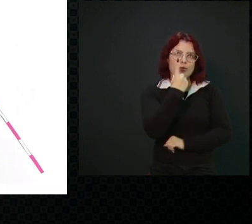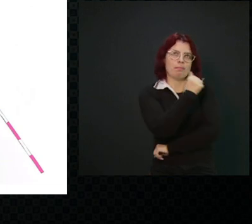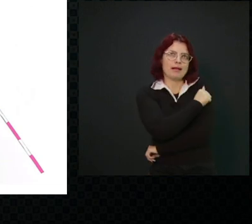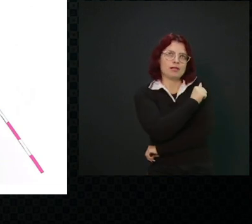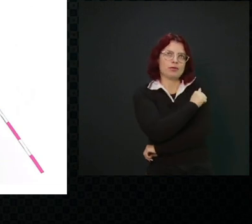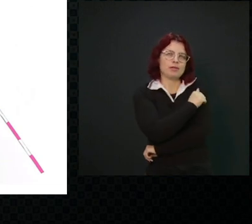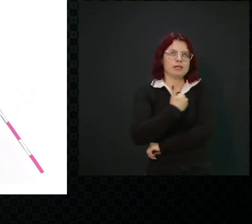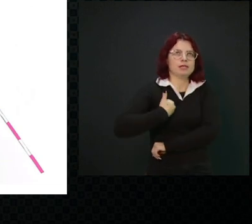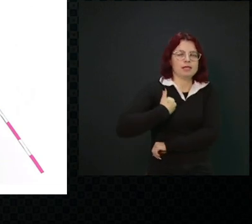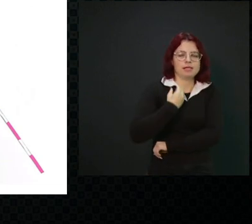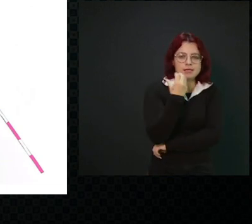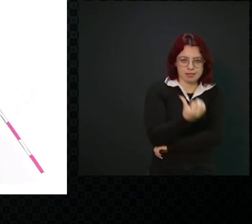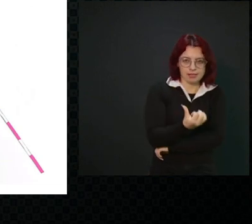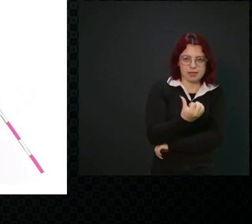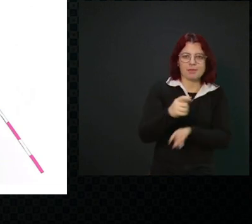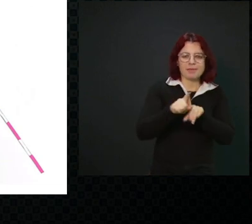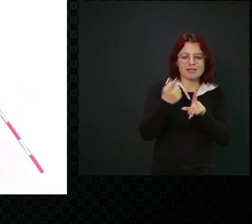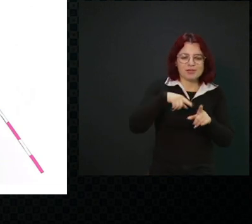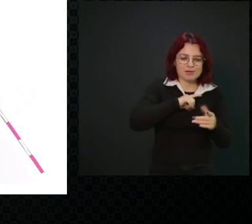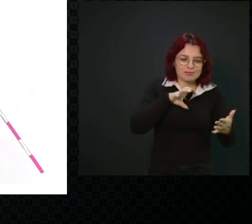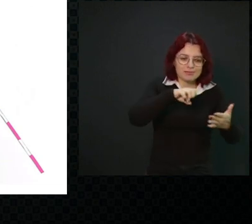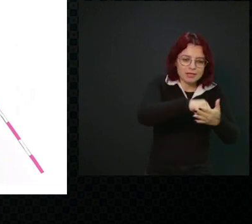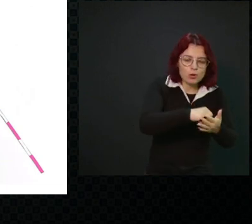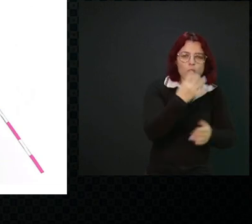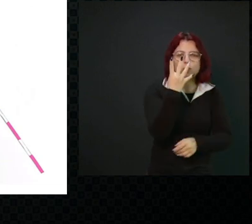com 4 meses, né?